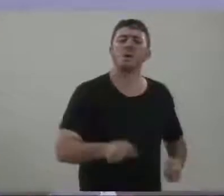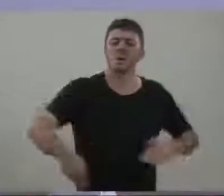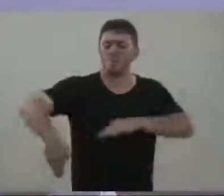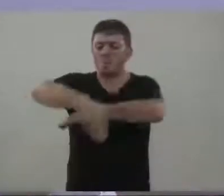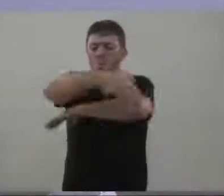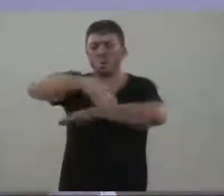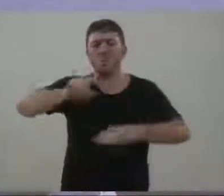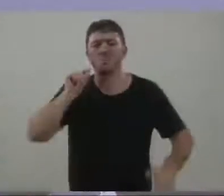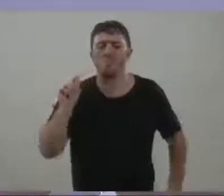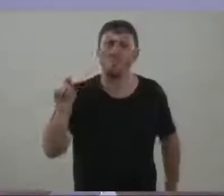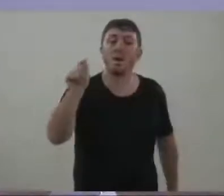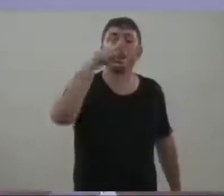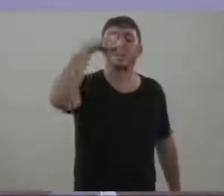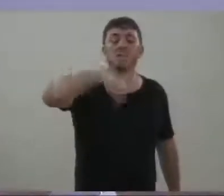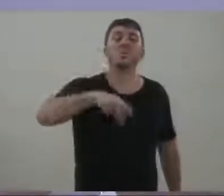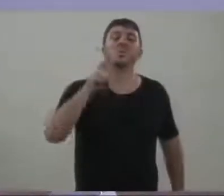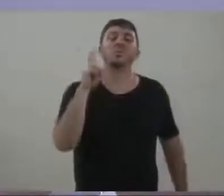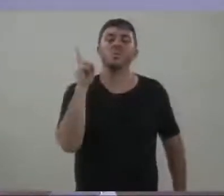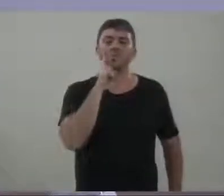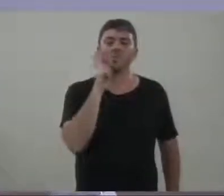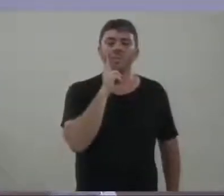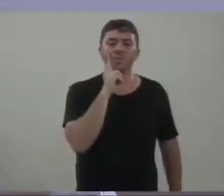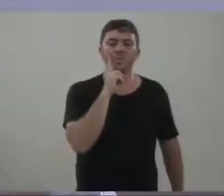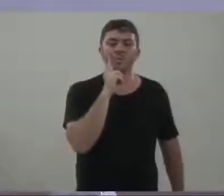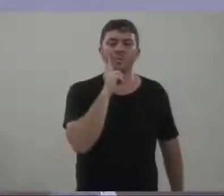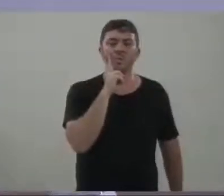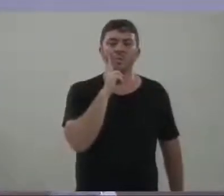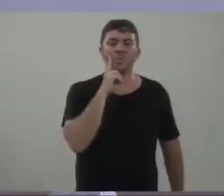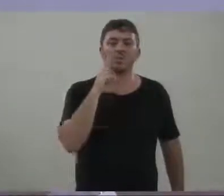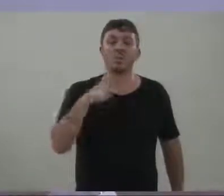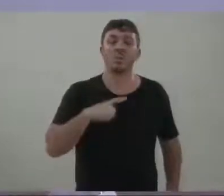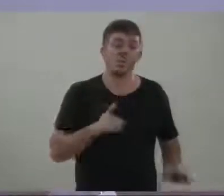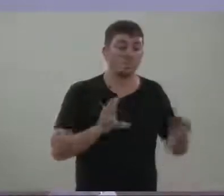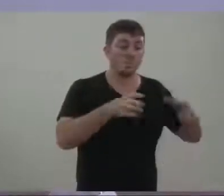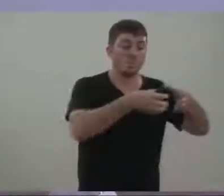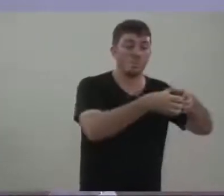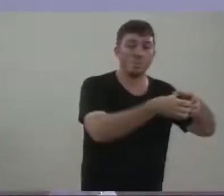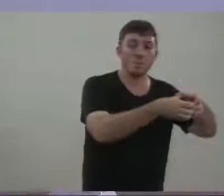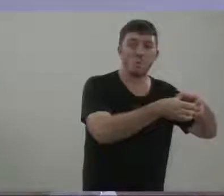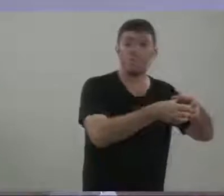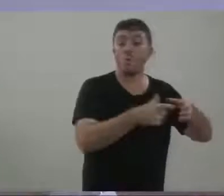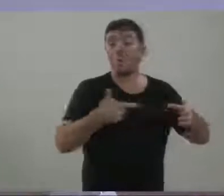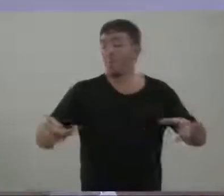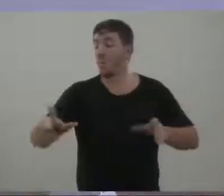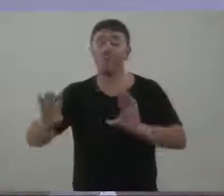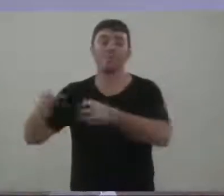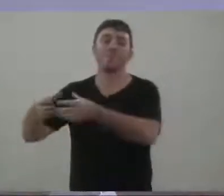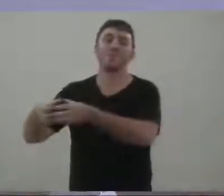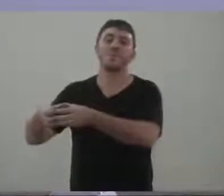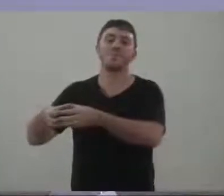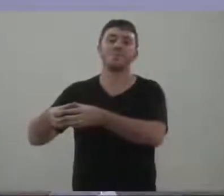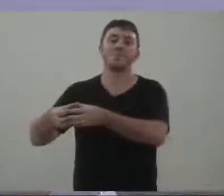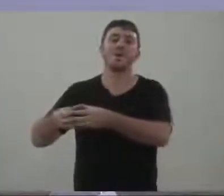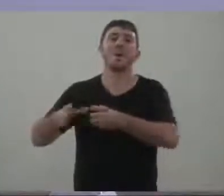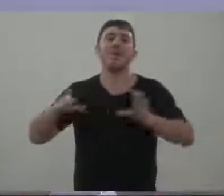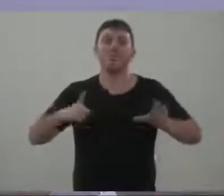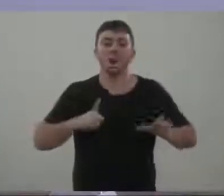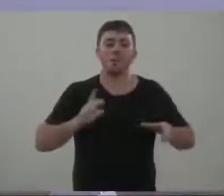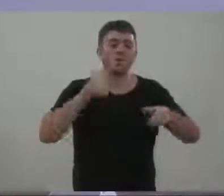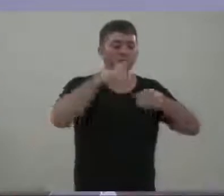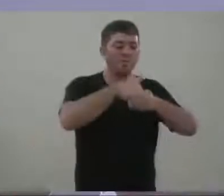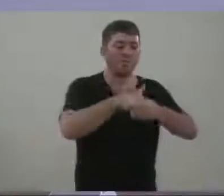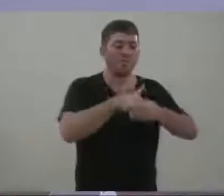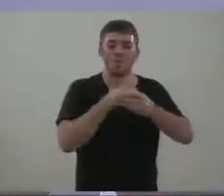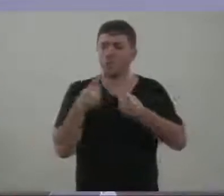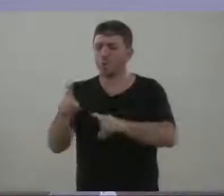ruas aqui na cidade de Vinhedo. Oposição e situação de ideias. E aí eu respeito. Alguns votaram contra, outros a favor,